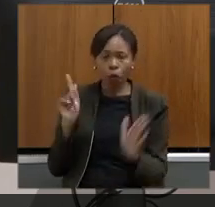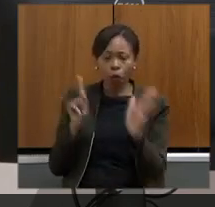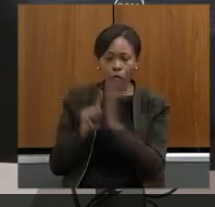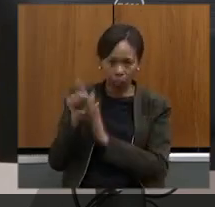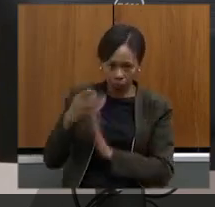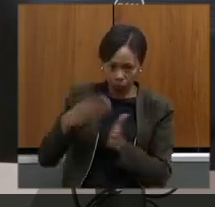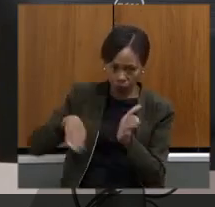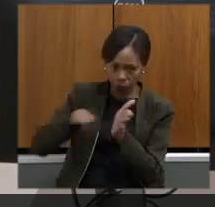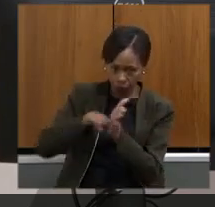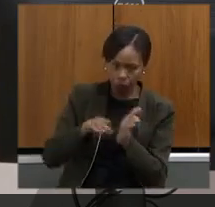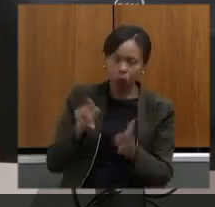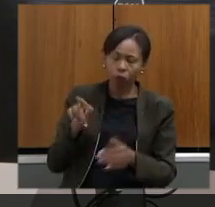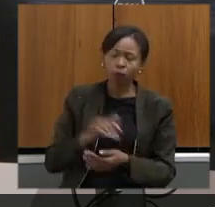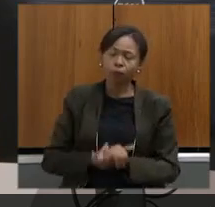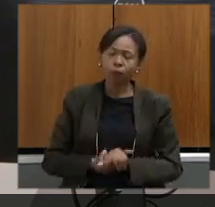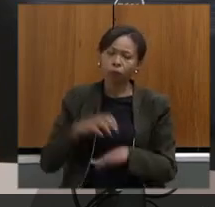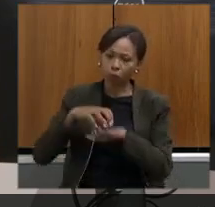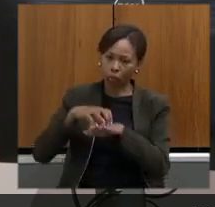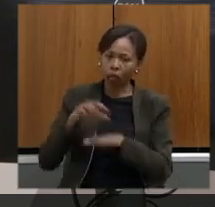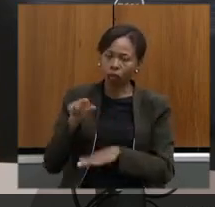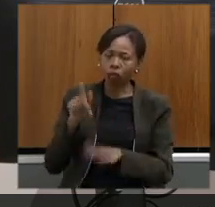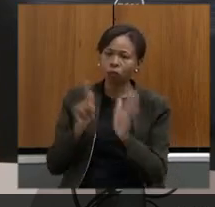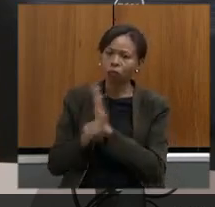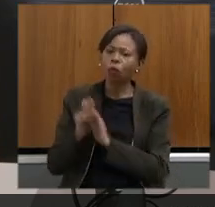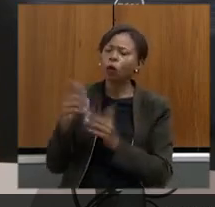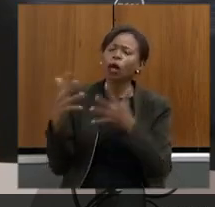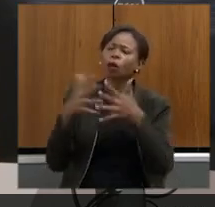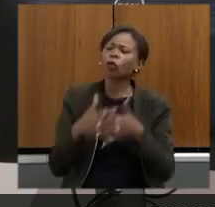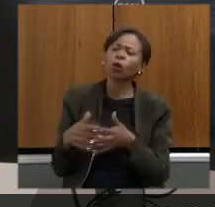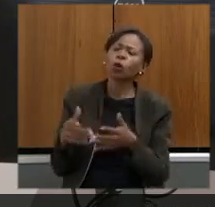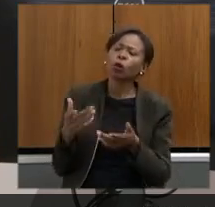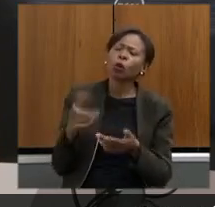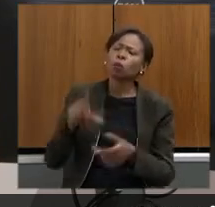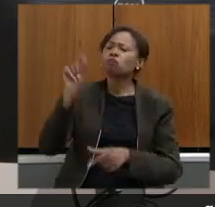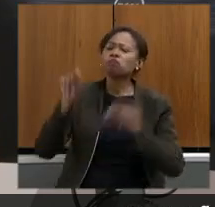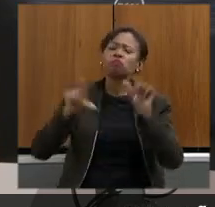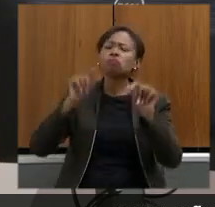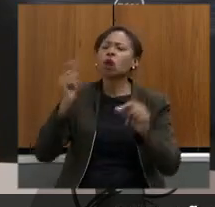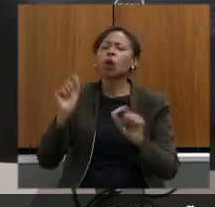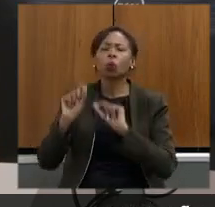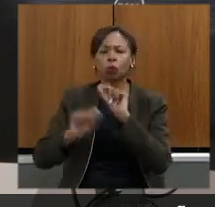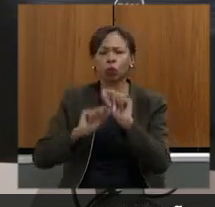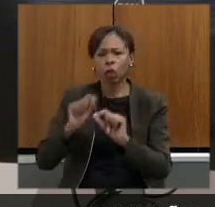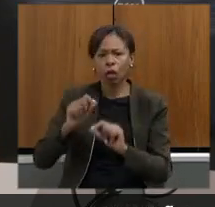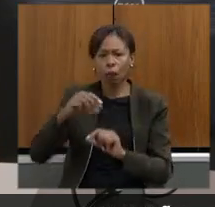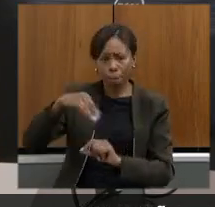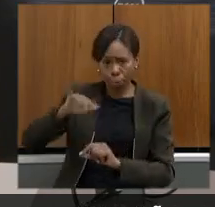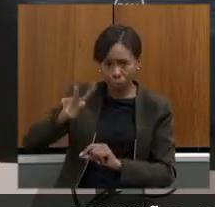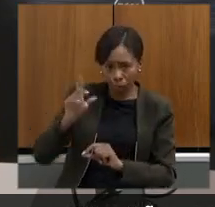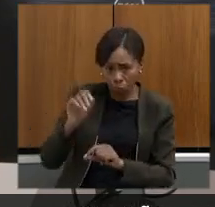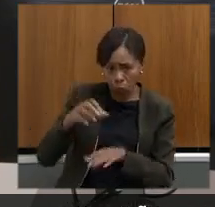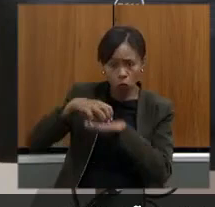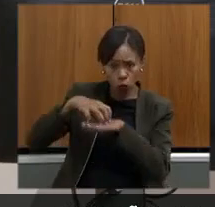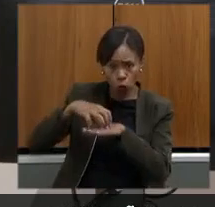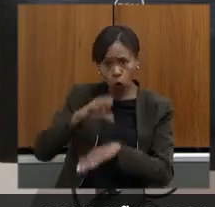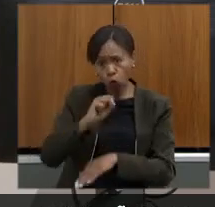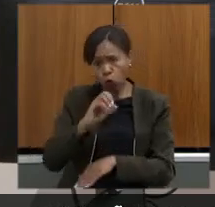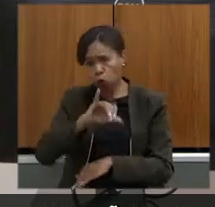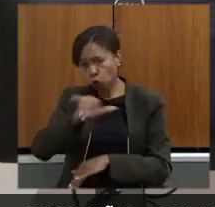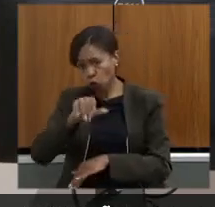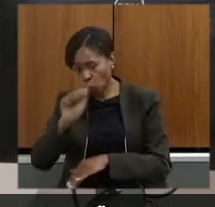prefere e levar soja o milho para o o porto de Santos